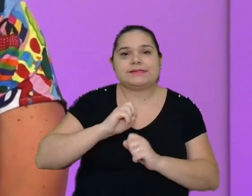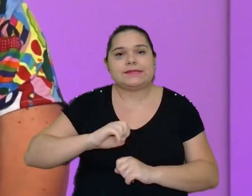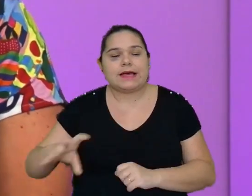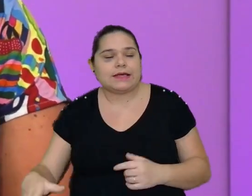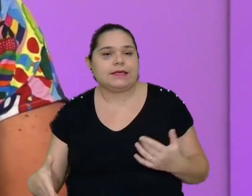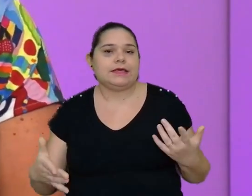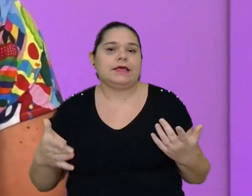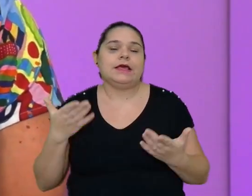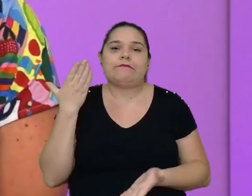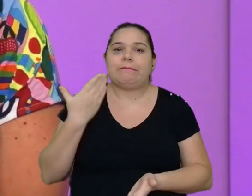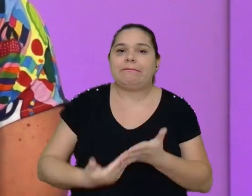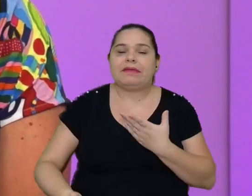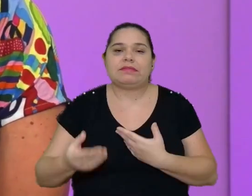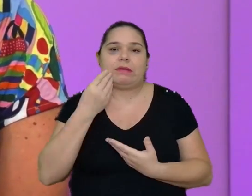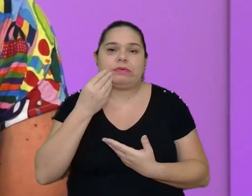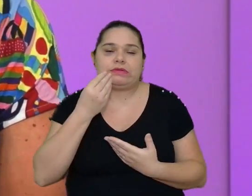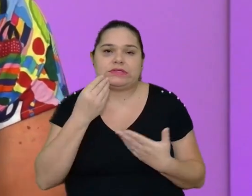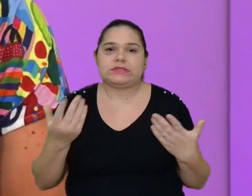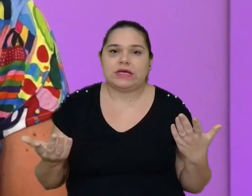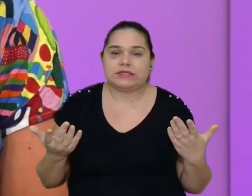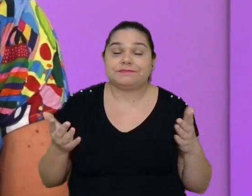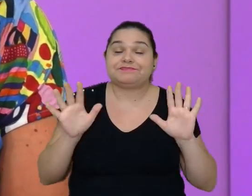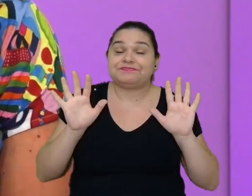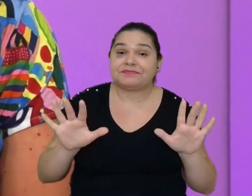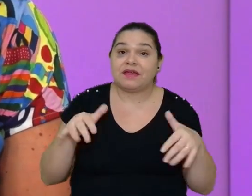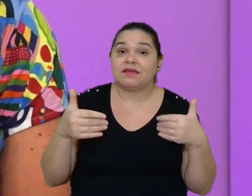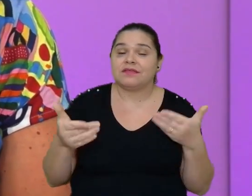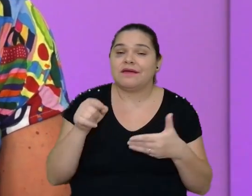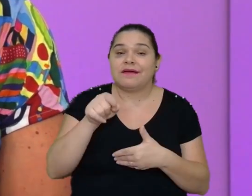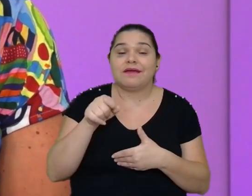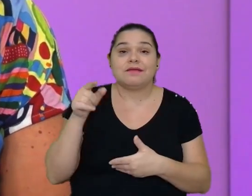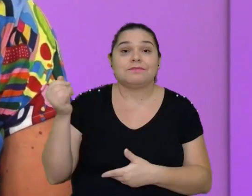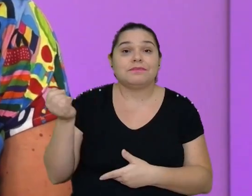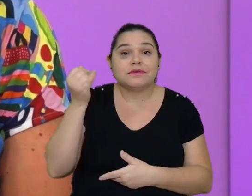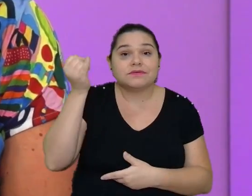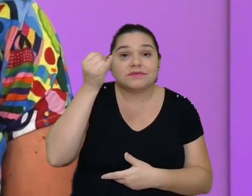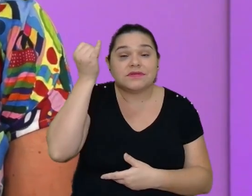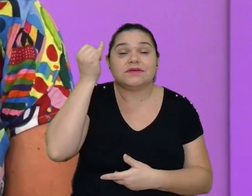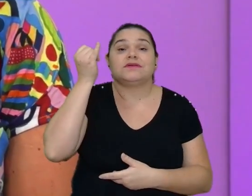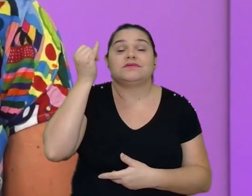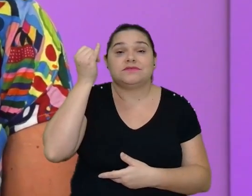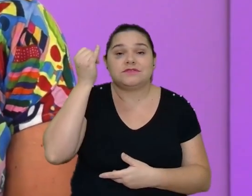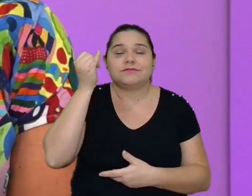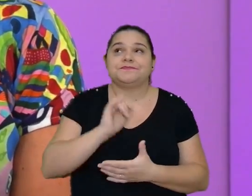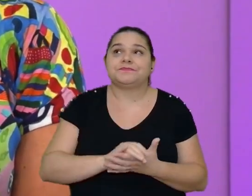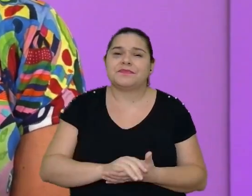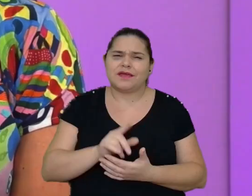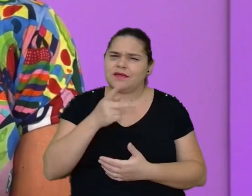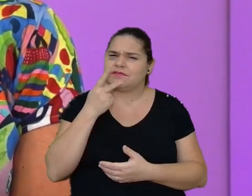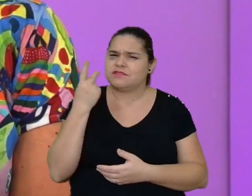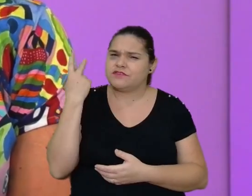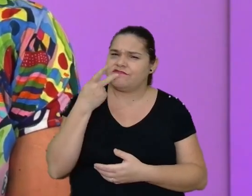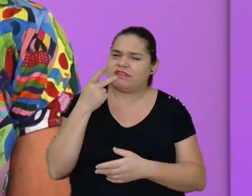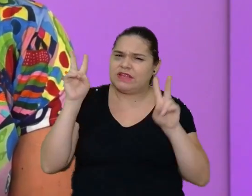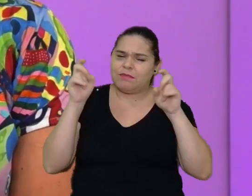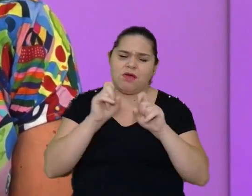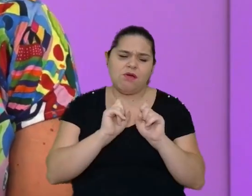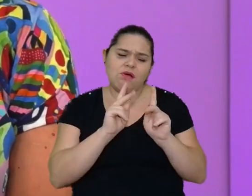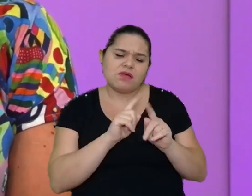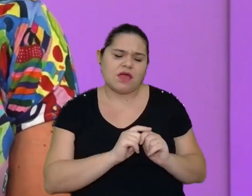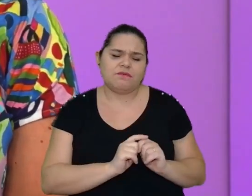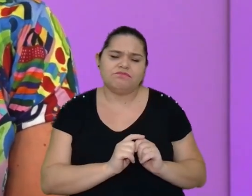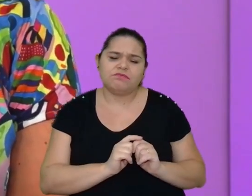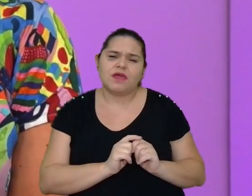perder a oportunidade. Então, ele é muito importante. Outro dia eu estava falando sobre isso e falaram, tudo bem, mas aí você